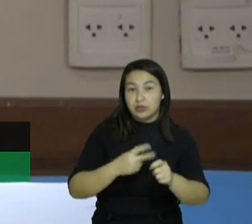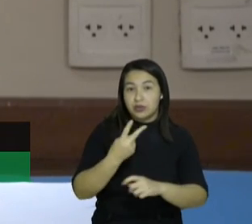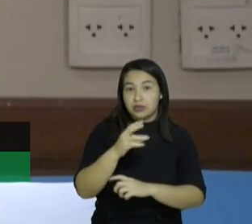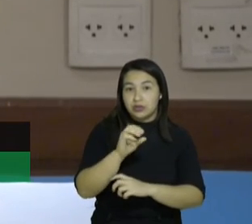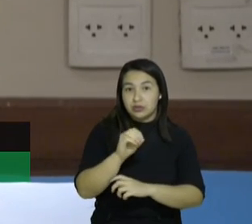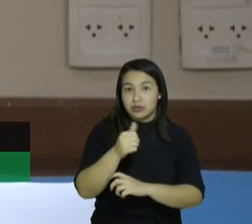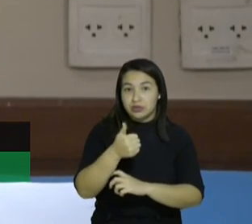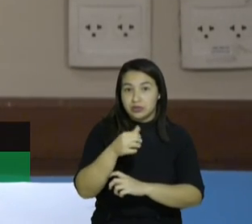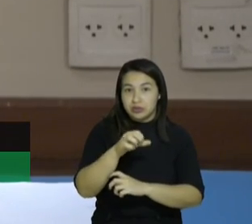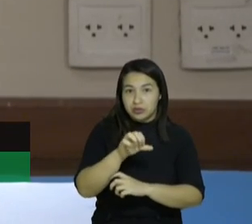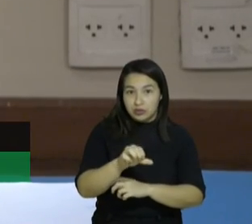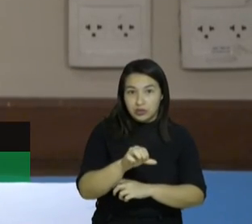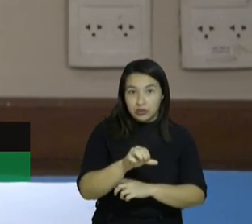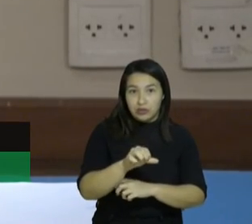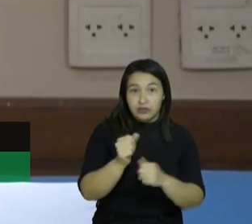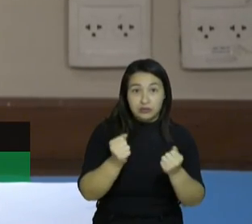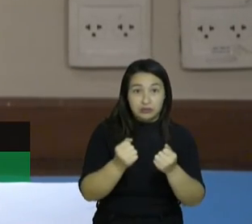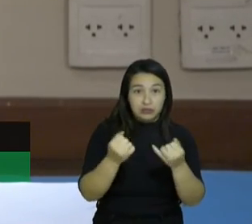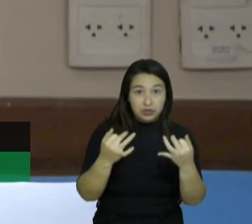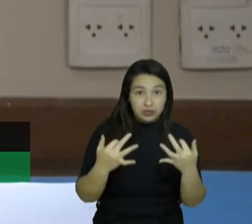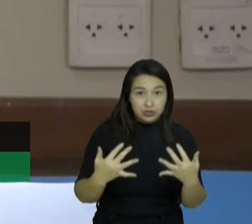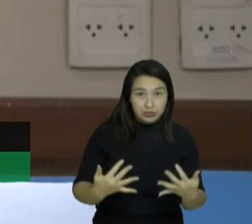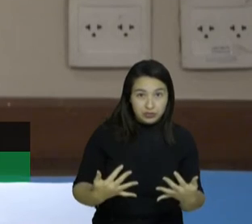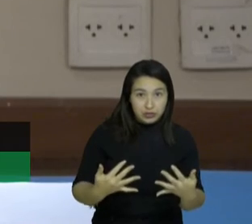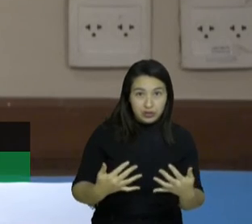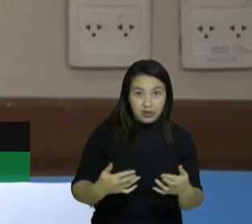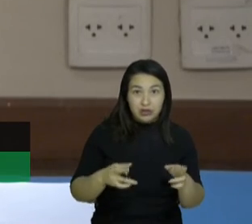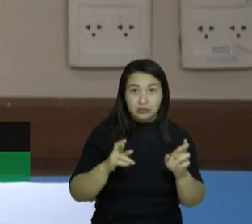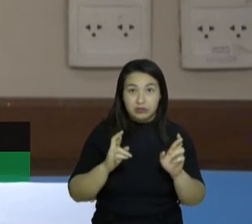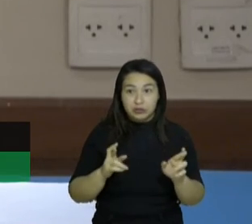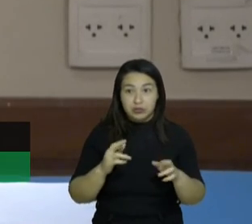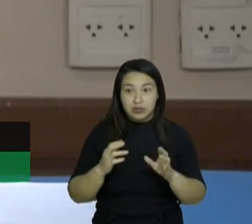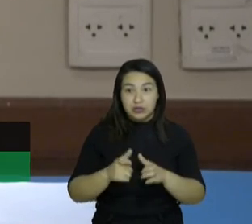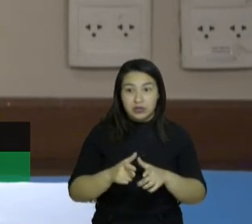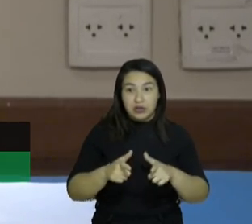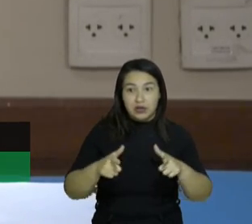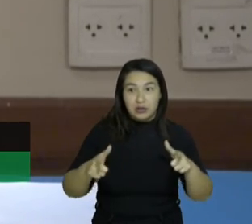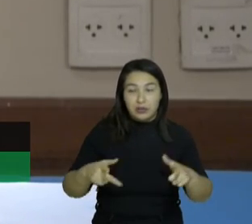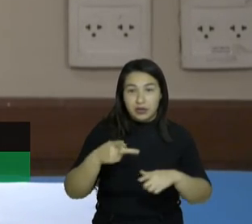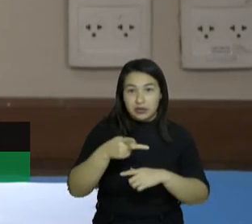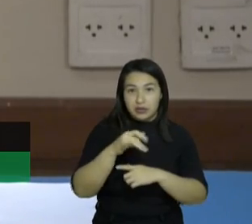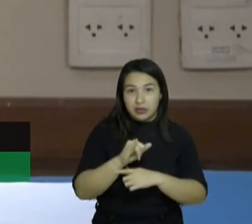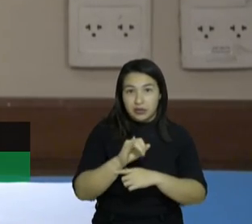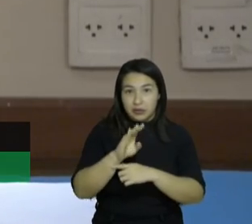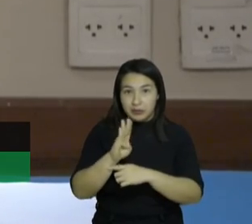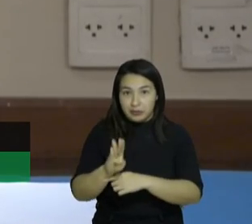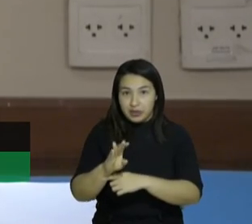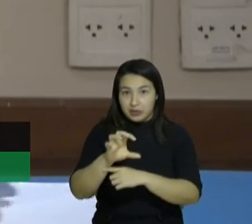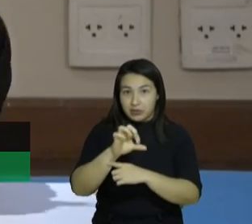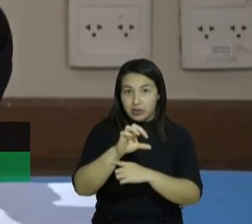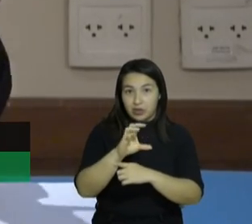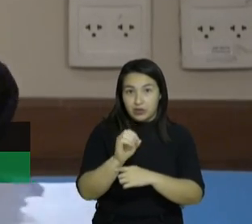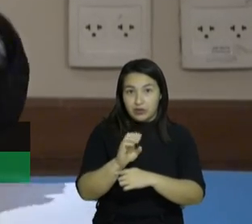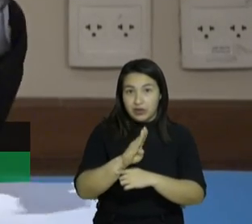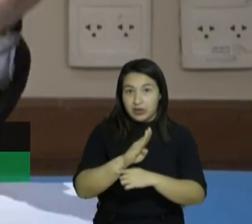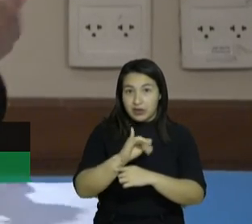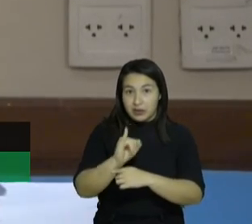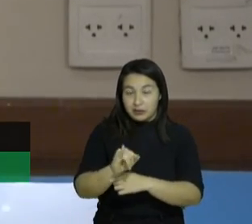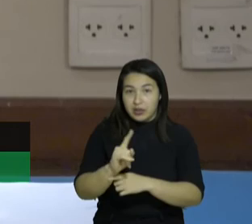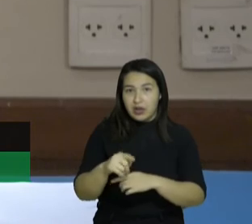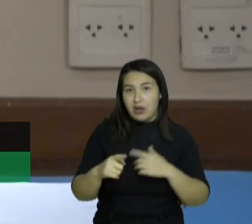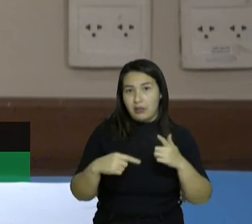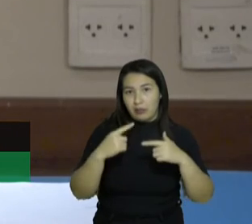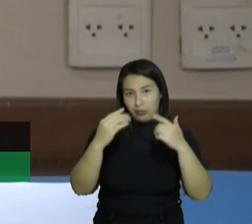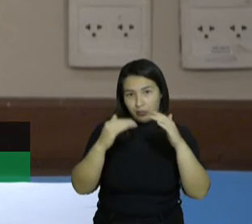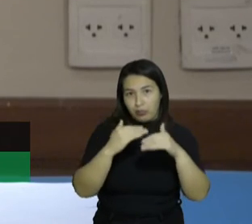eh falava que expectativa de aumento do PIB brasileiro em 90 bilhões para 2035 claro que isso é uma projeção